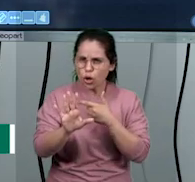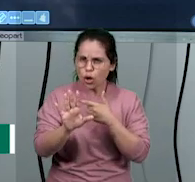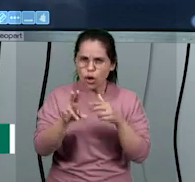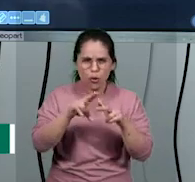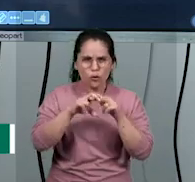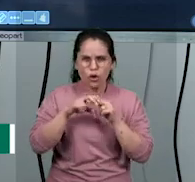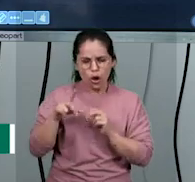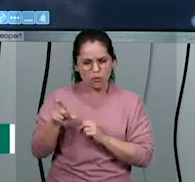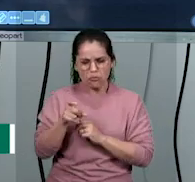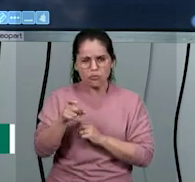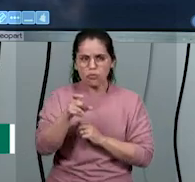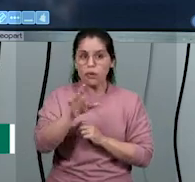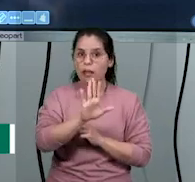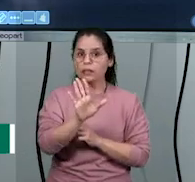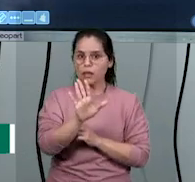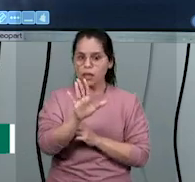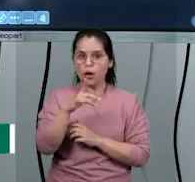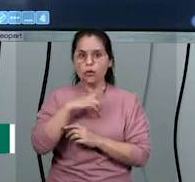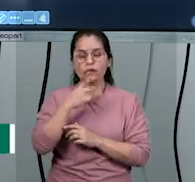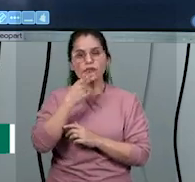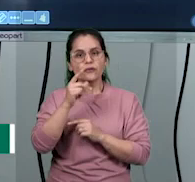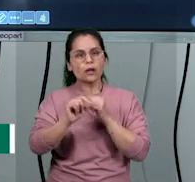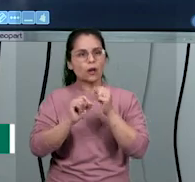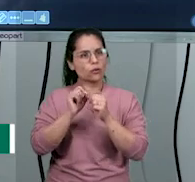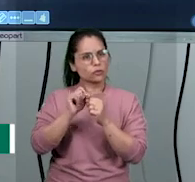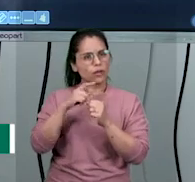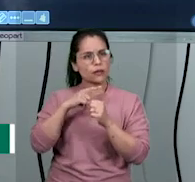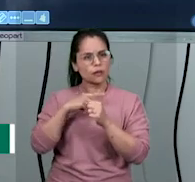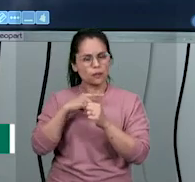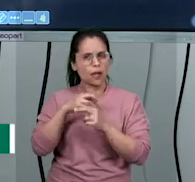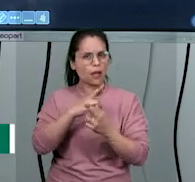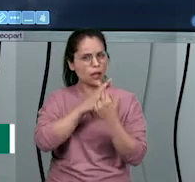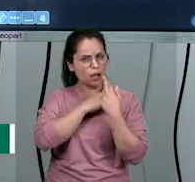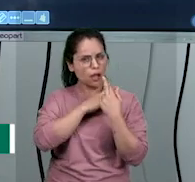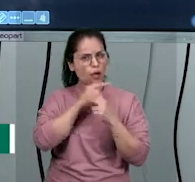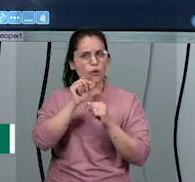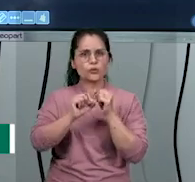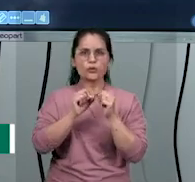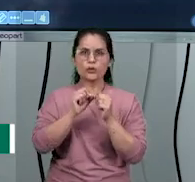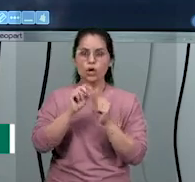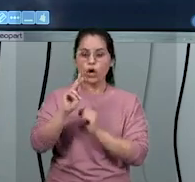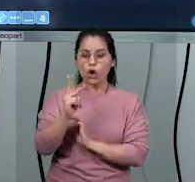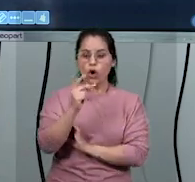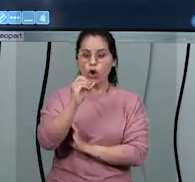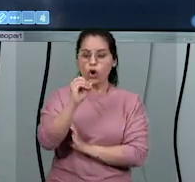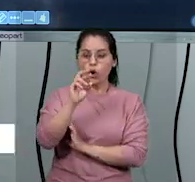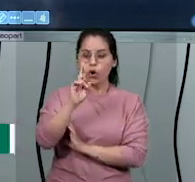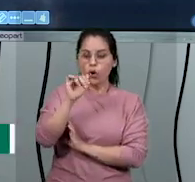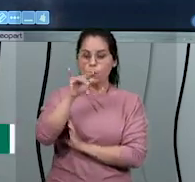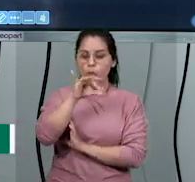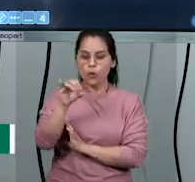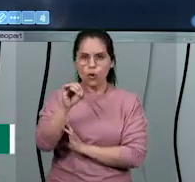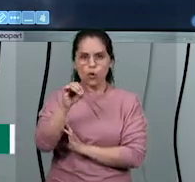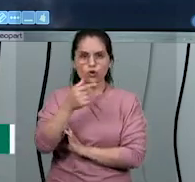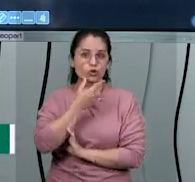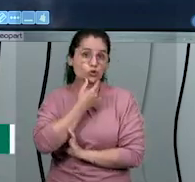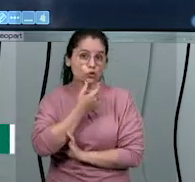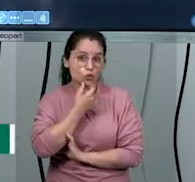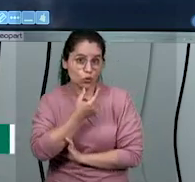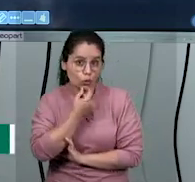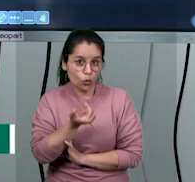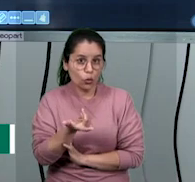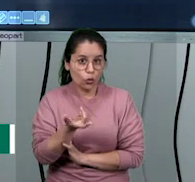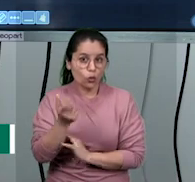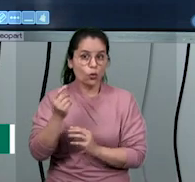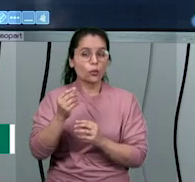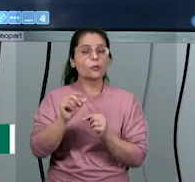reprodução. Quando diz aqui que ele também é responsável pelos hormônios masculinos, né, a produção de